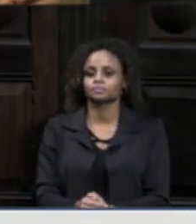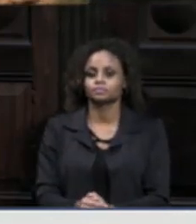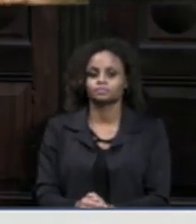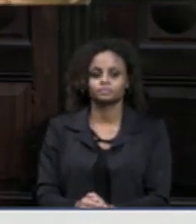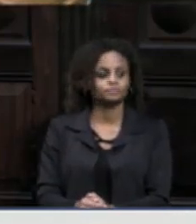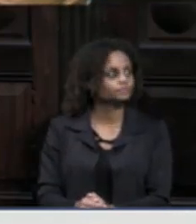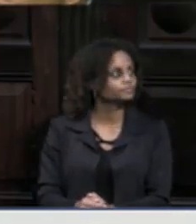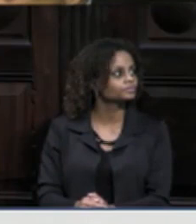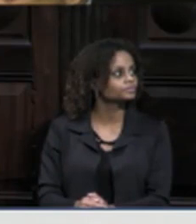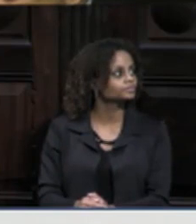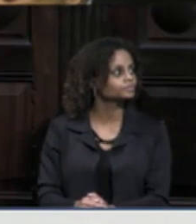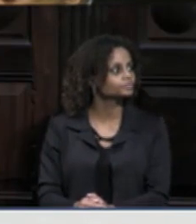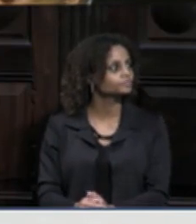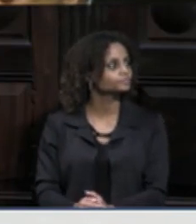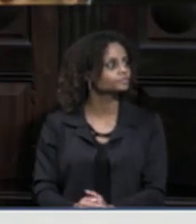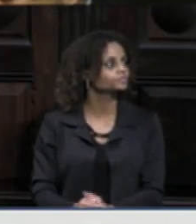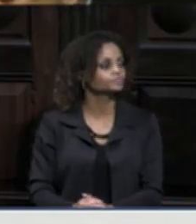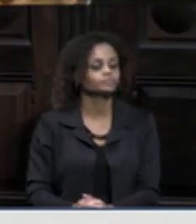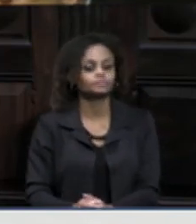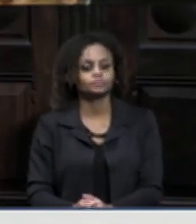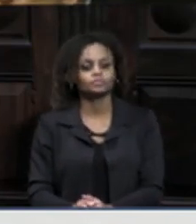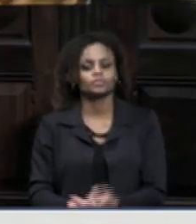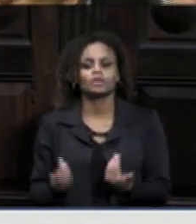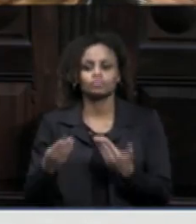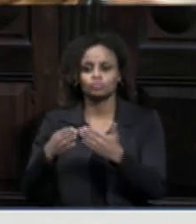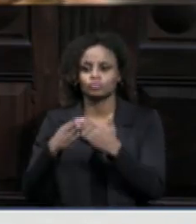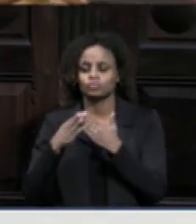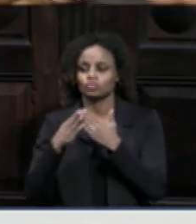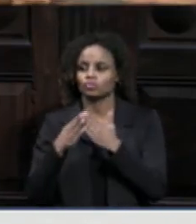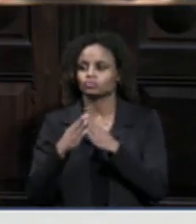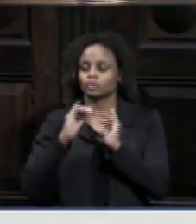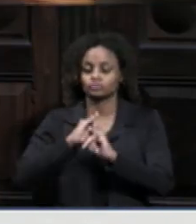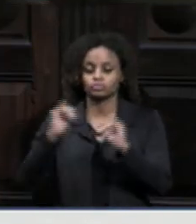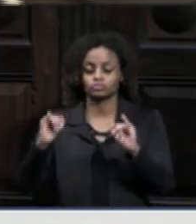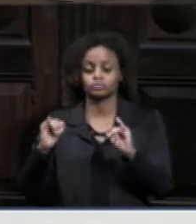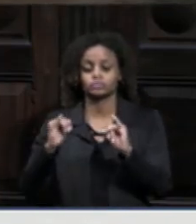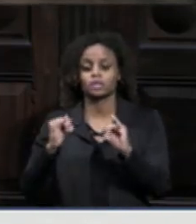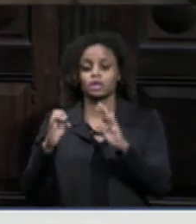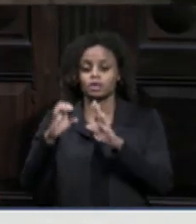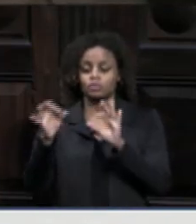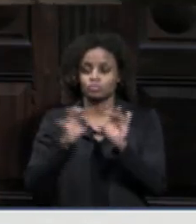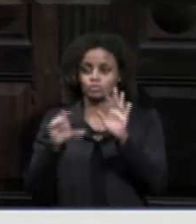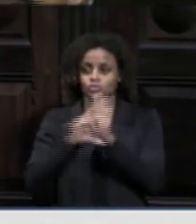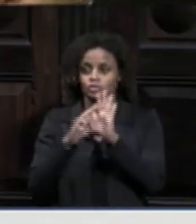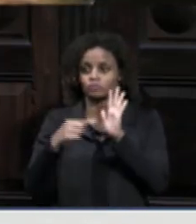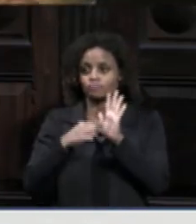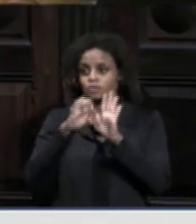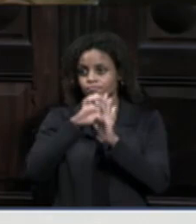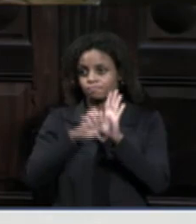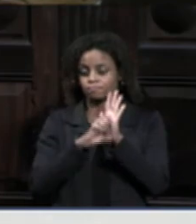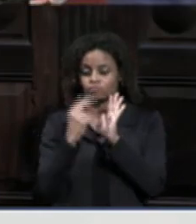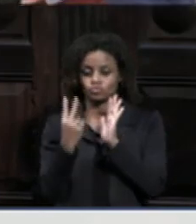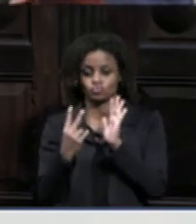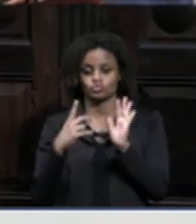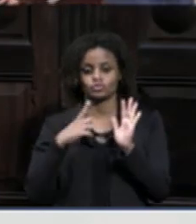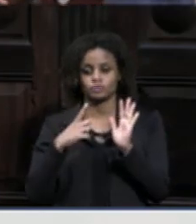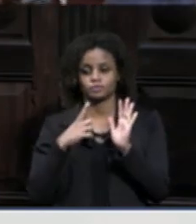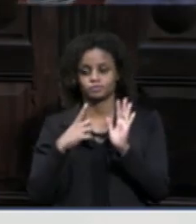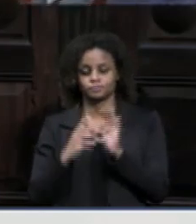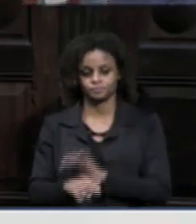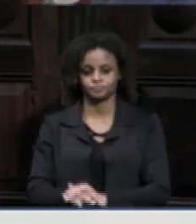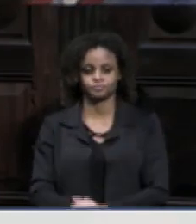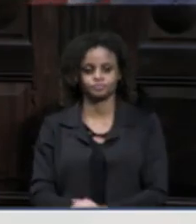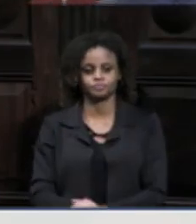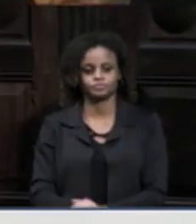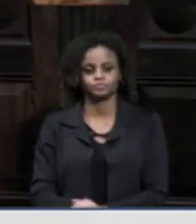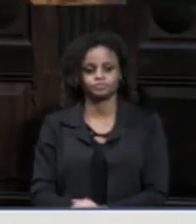A presidência chama os trabalhos à ordem. O projeto recebeu 2 emendas, retorna às comissões.